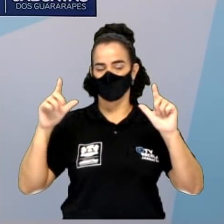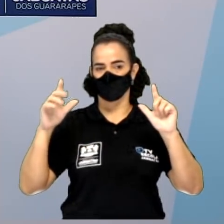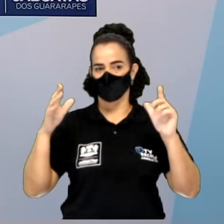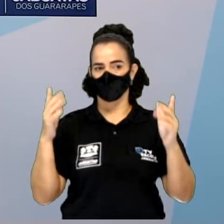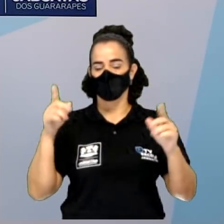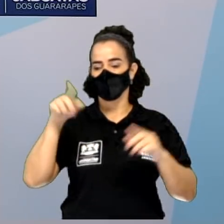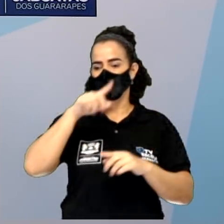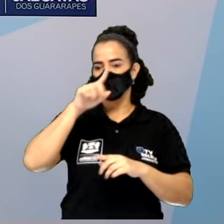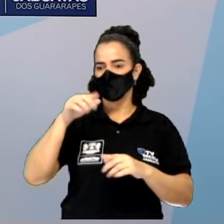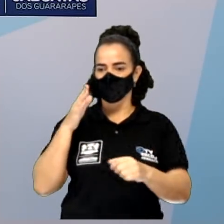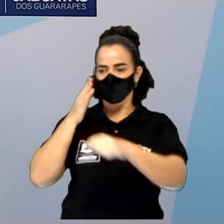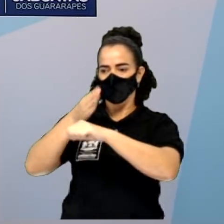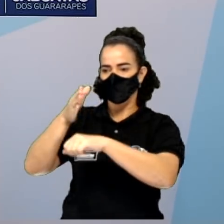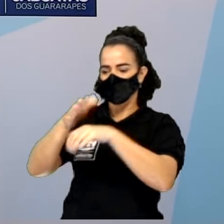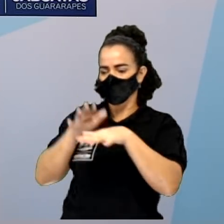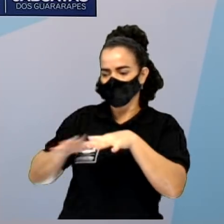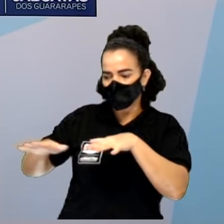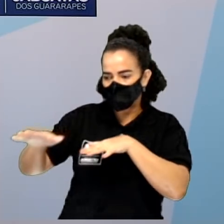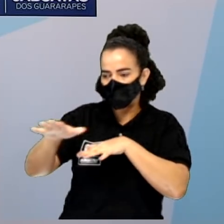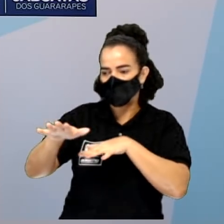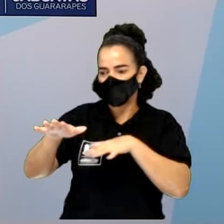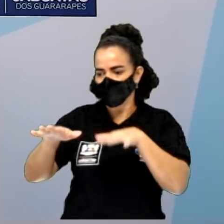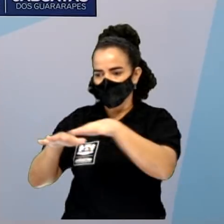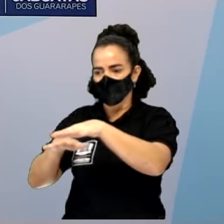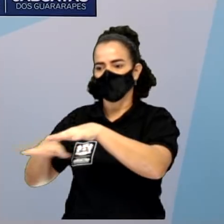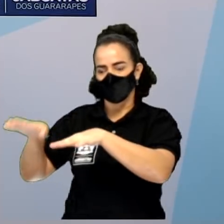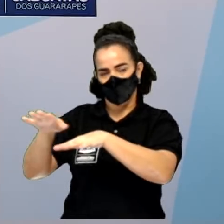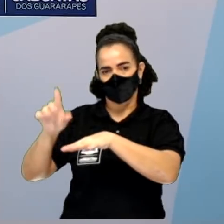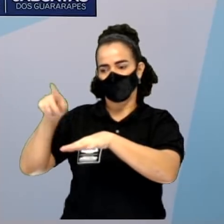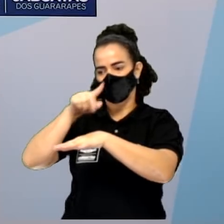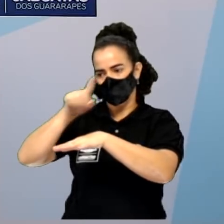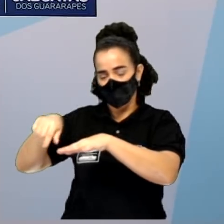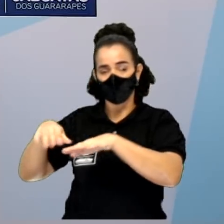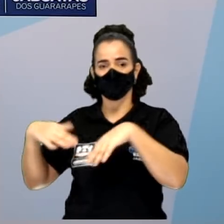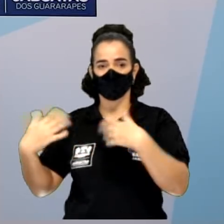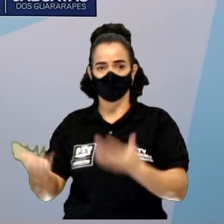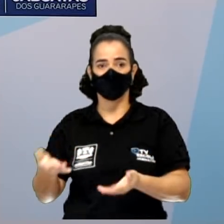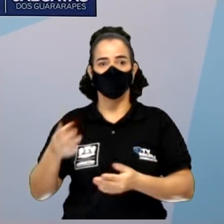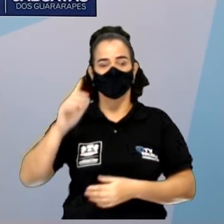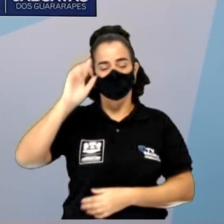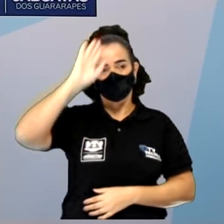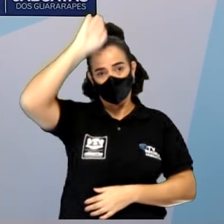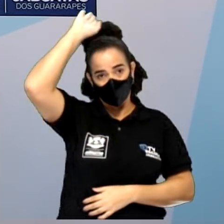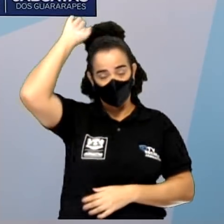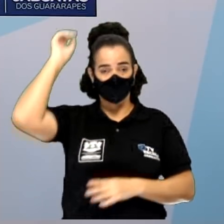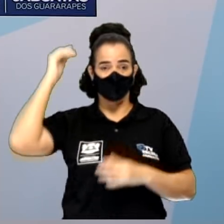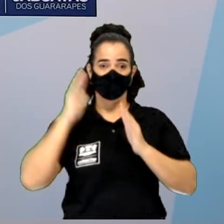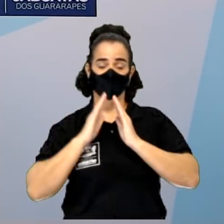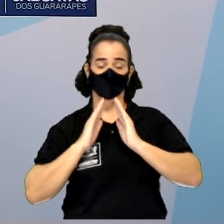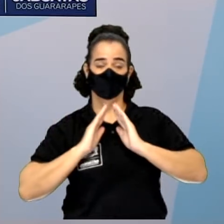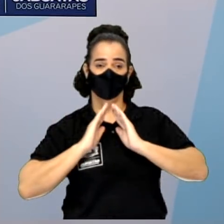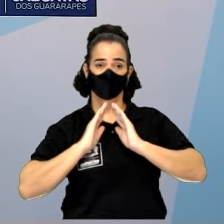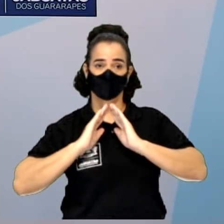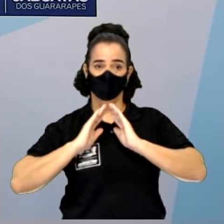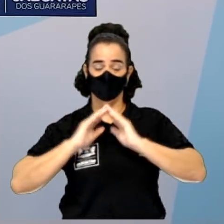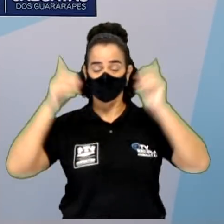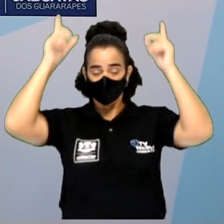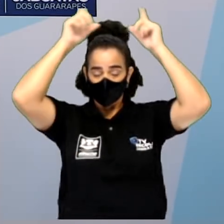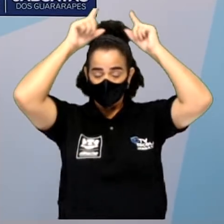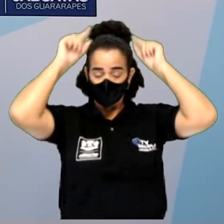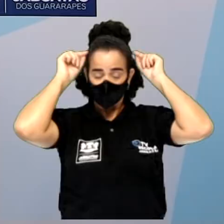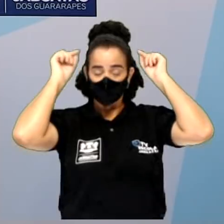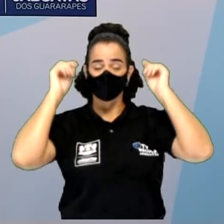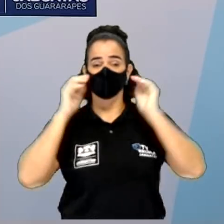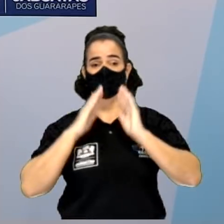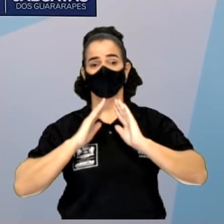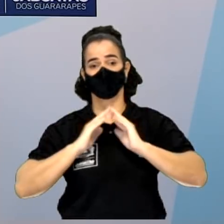são dois carrinhos um lado do outro. Então, assim, aquela enfermeirazinha que bota a mão aqui, ó, impedindo o quê? Silêncio para você. Textos não